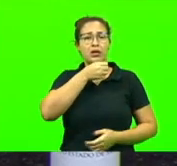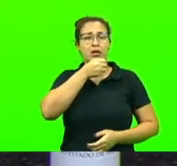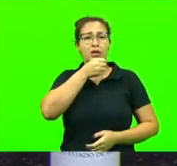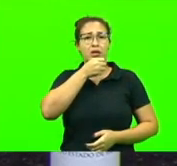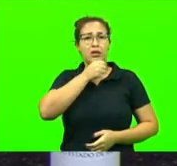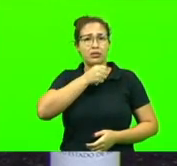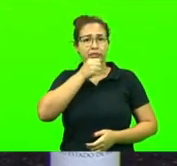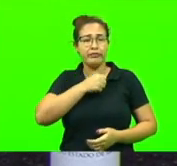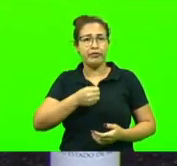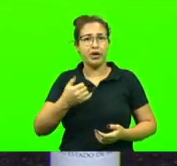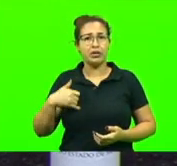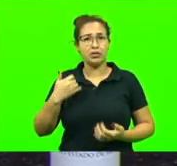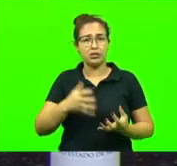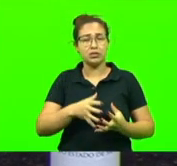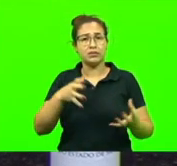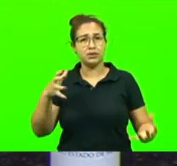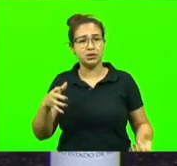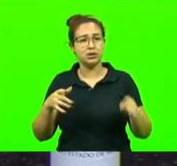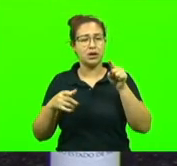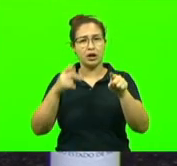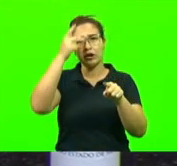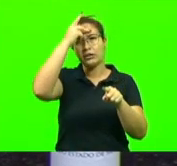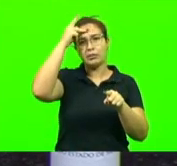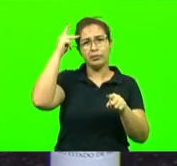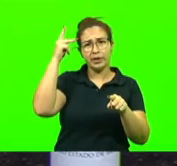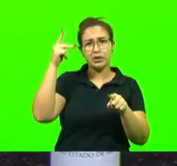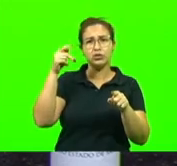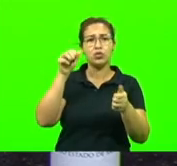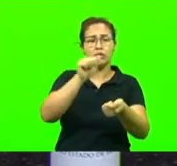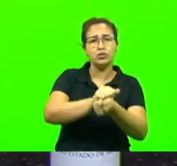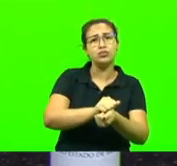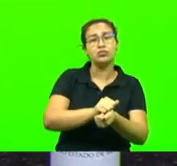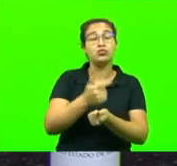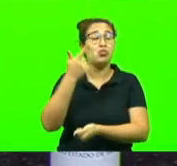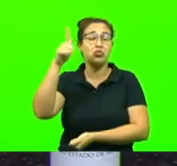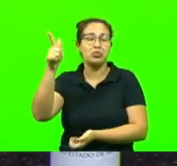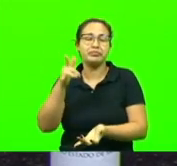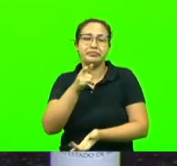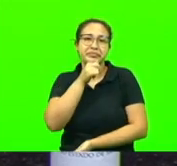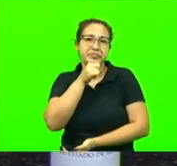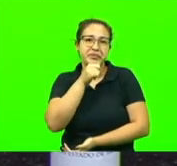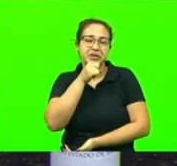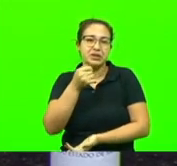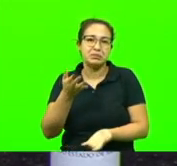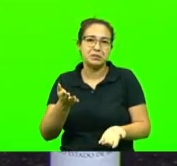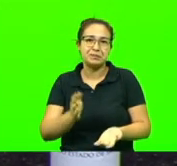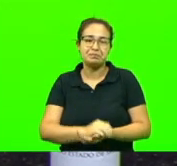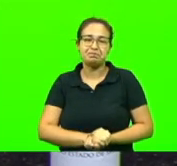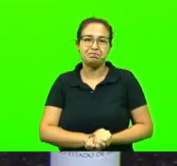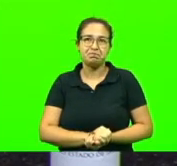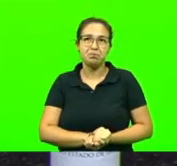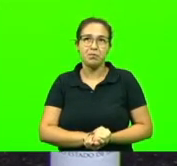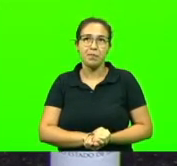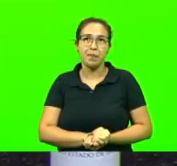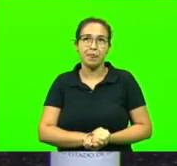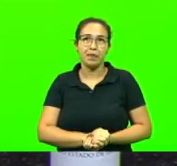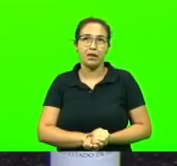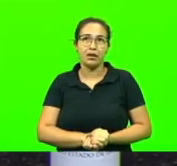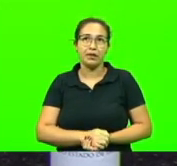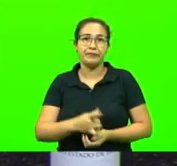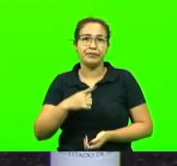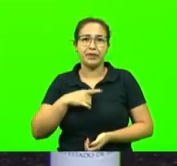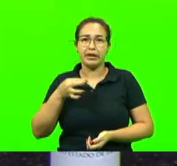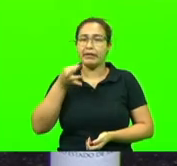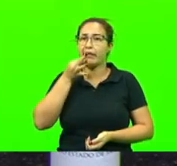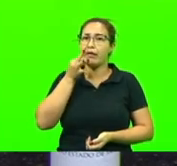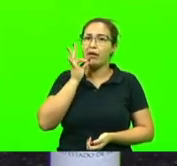estão lá naquele momento. Outros casos bem complicados, por exemplo, que cediam o café